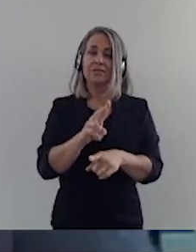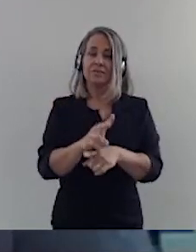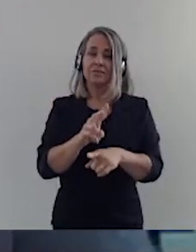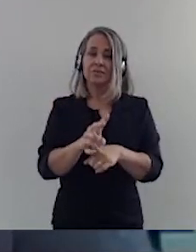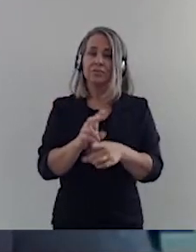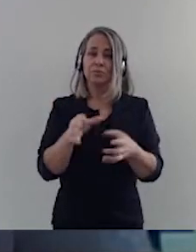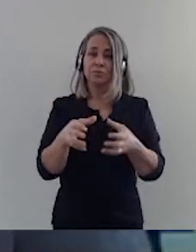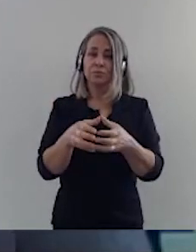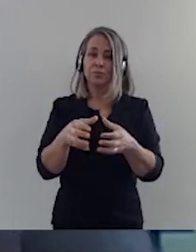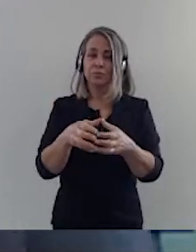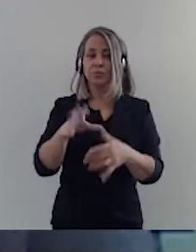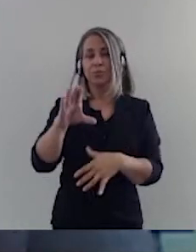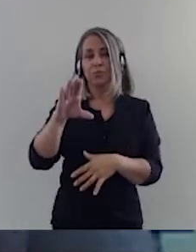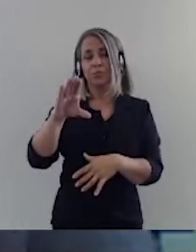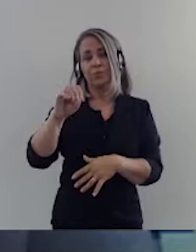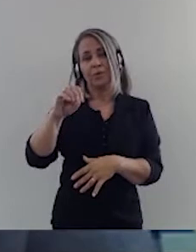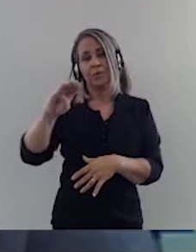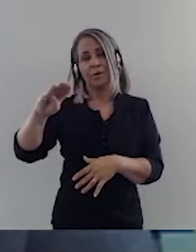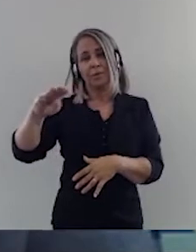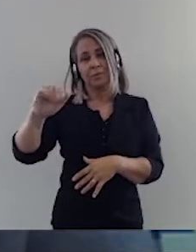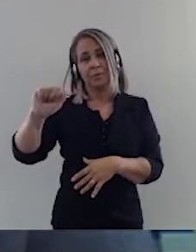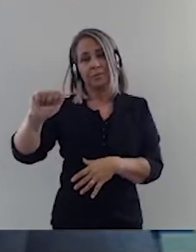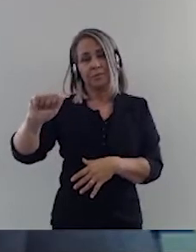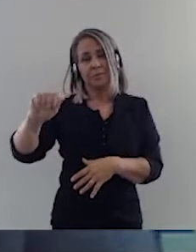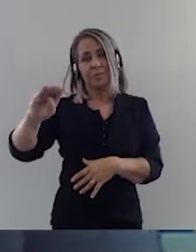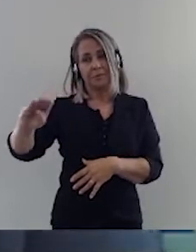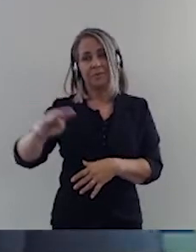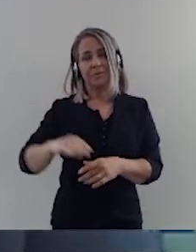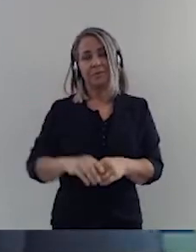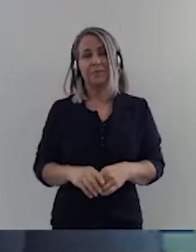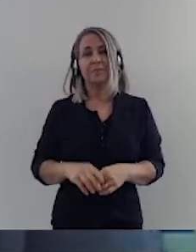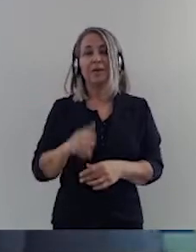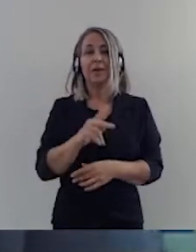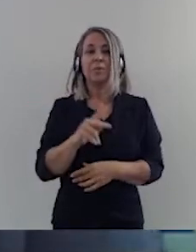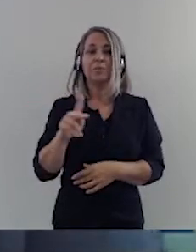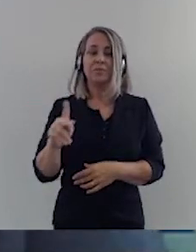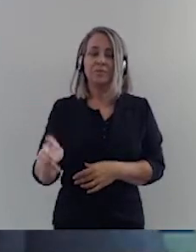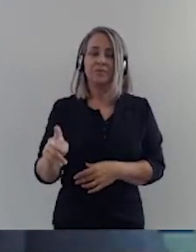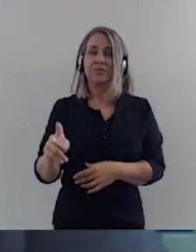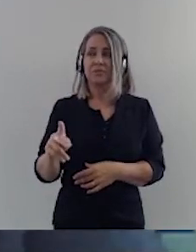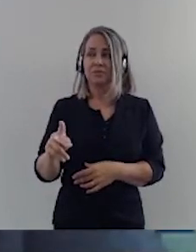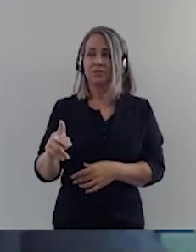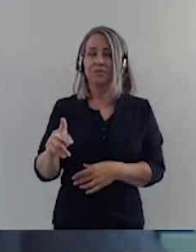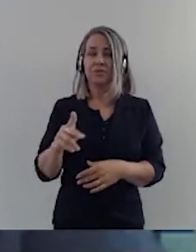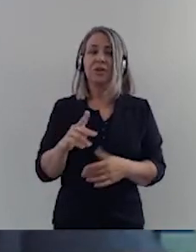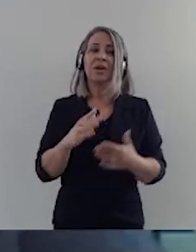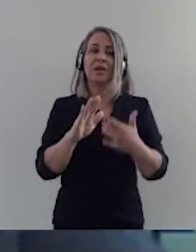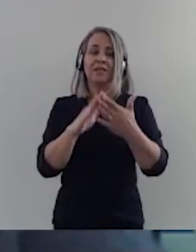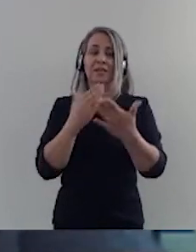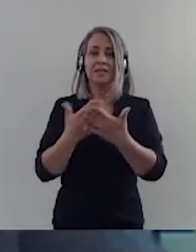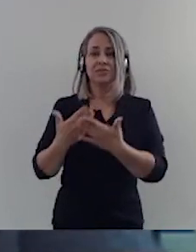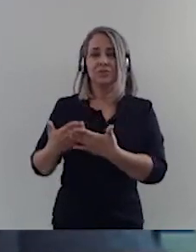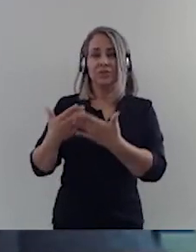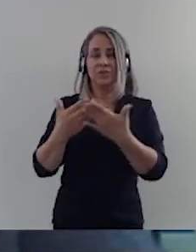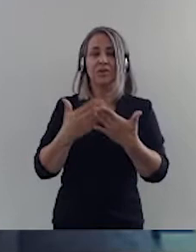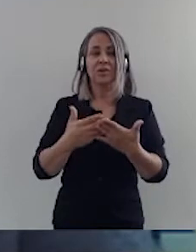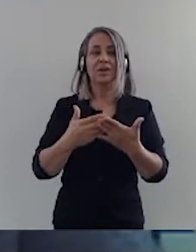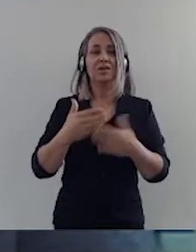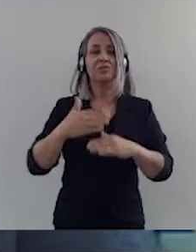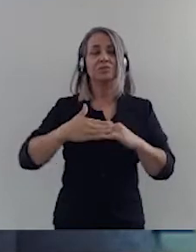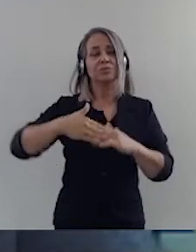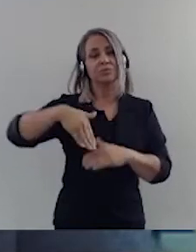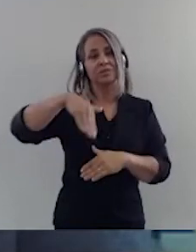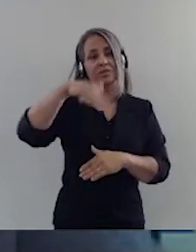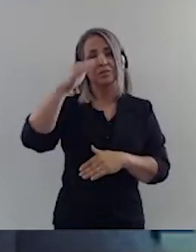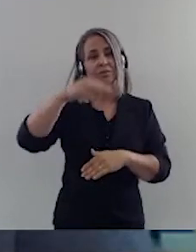Advocacia Brasileira, deste Conselho Federal da OAB, professor emérito da Escola Superior da Magistratura